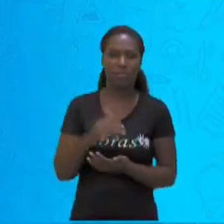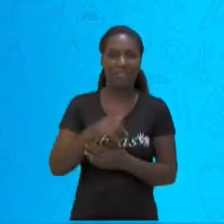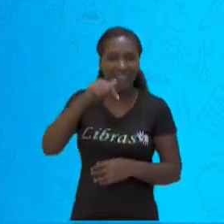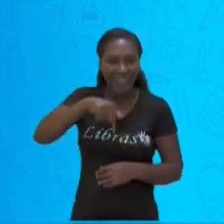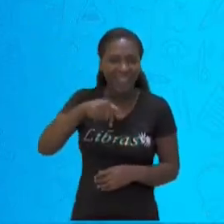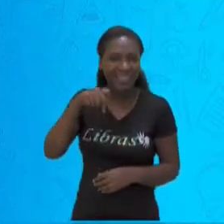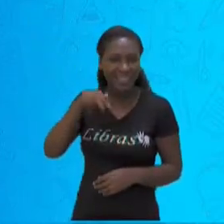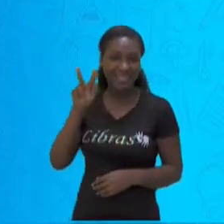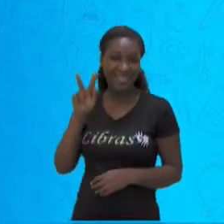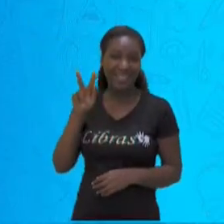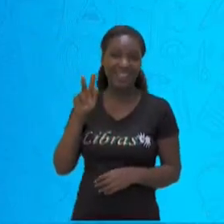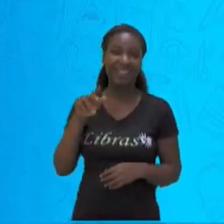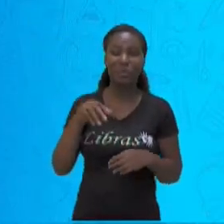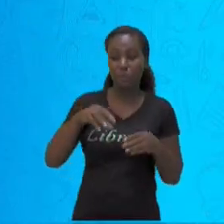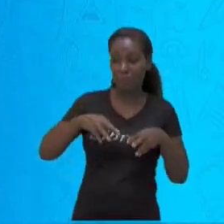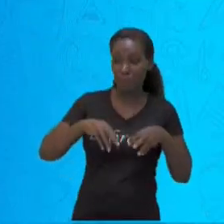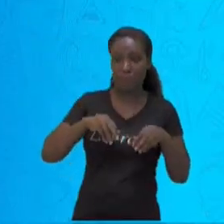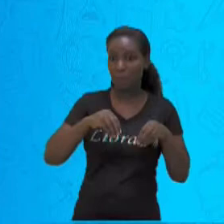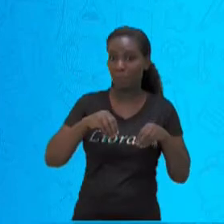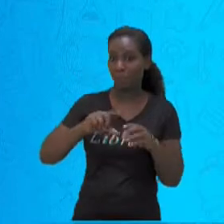praia, que o negócio é sério.